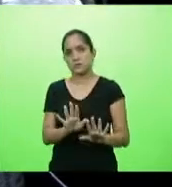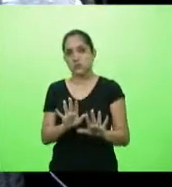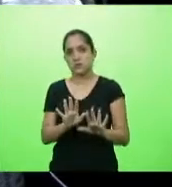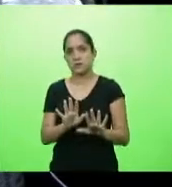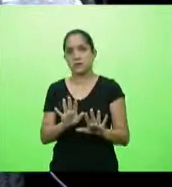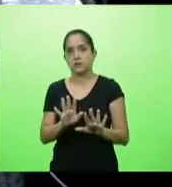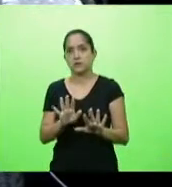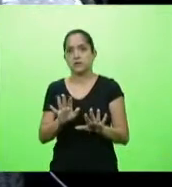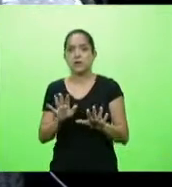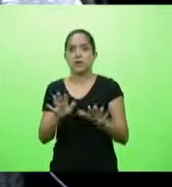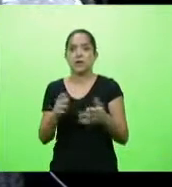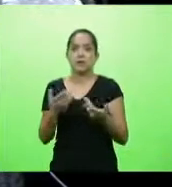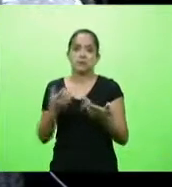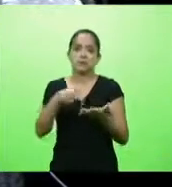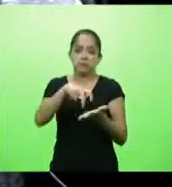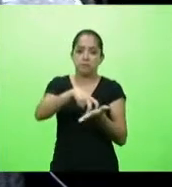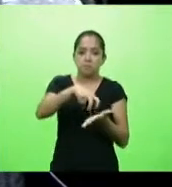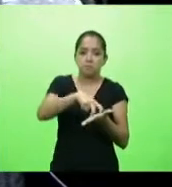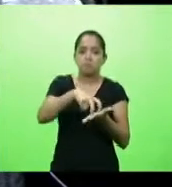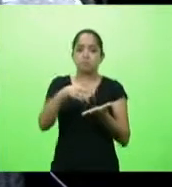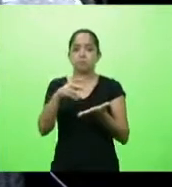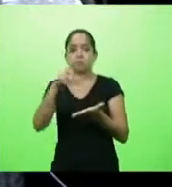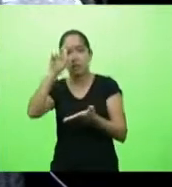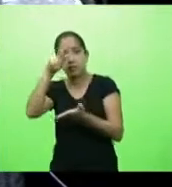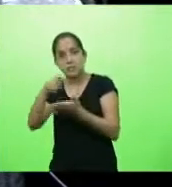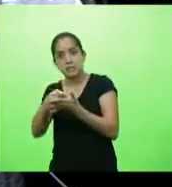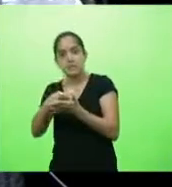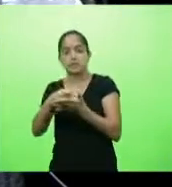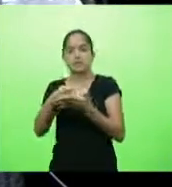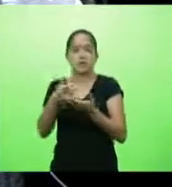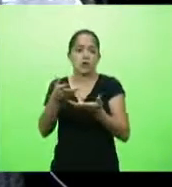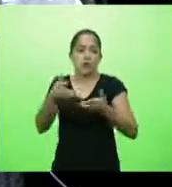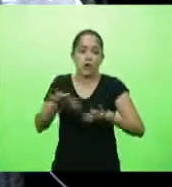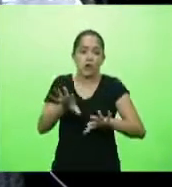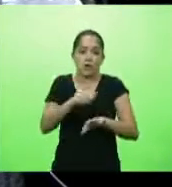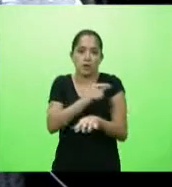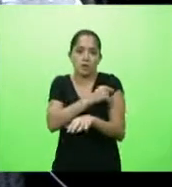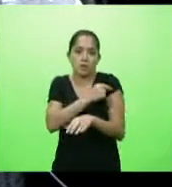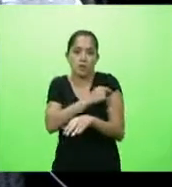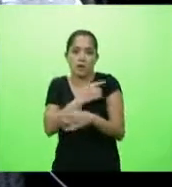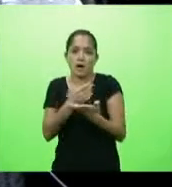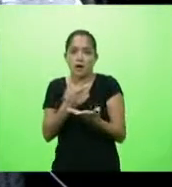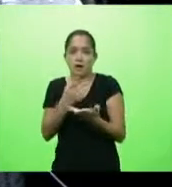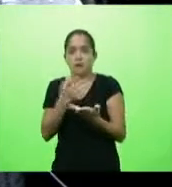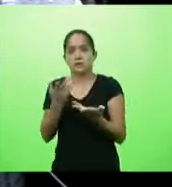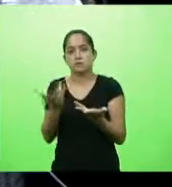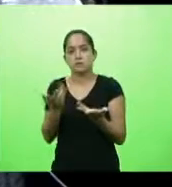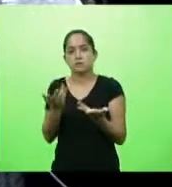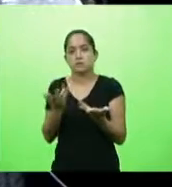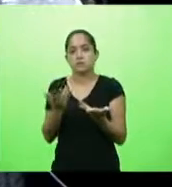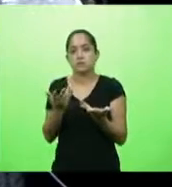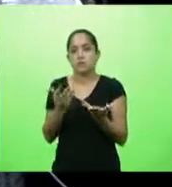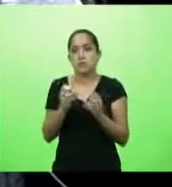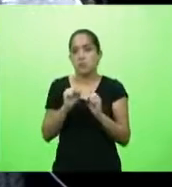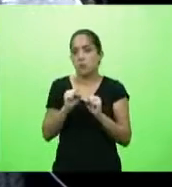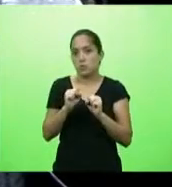sofrer sanções caso quem decida não tomar a vacina, que é uma vacina emergencial, que tem